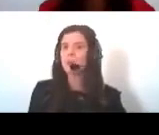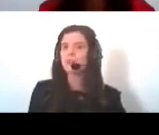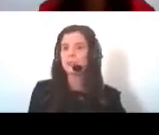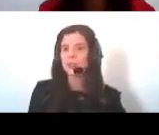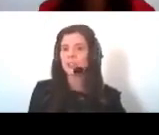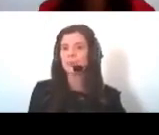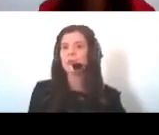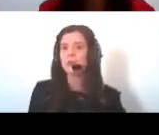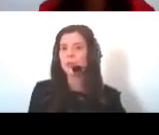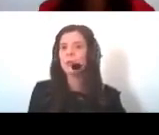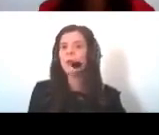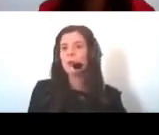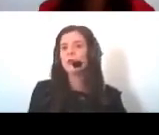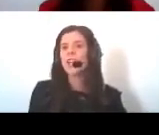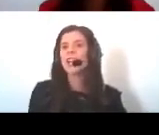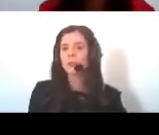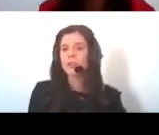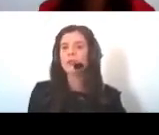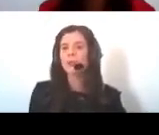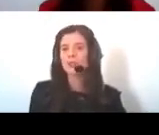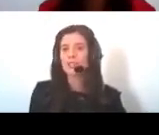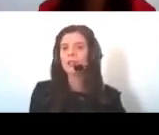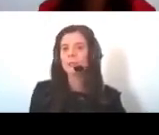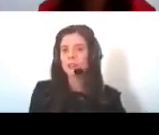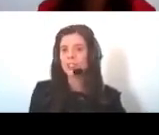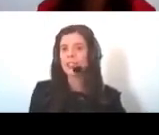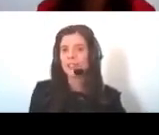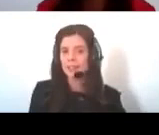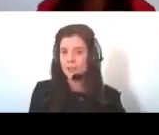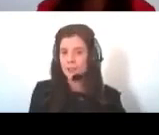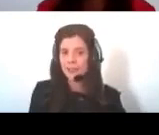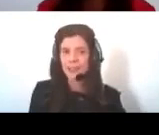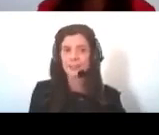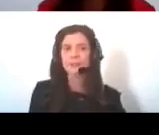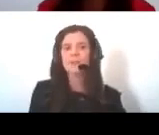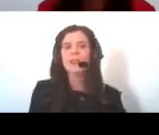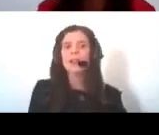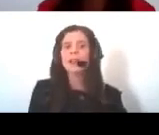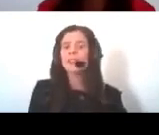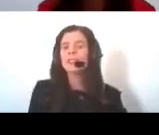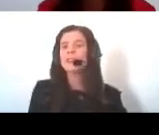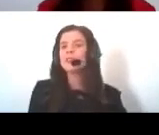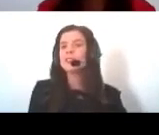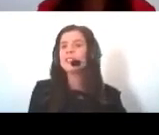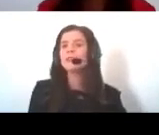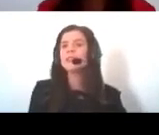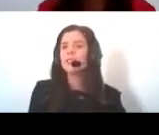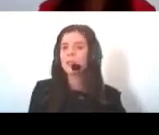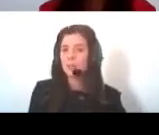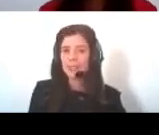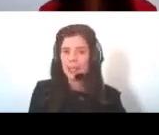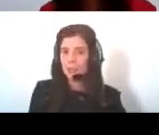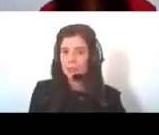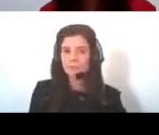que a gente pode ver se vocês respondem ou não, ou já responderam algum processo que impediria a entrada de vocês, a certidão de